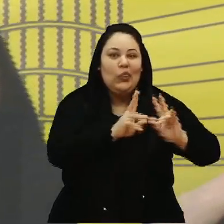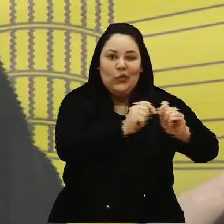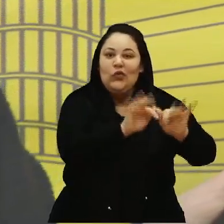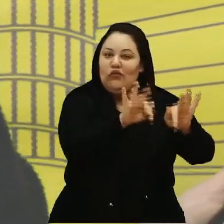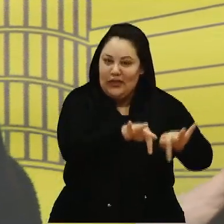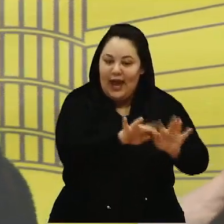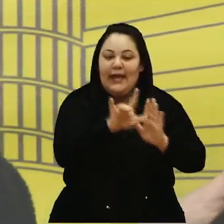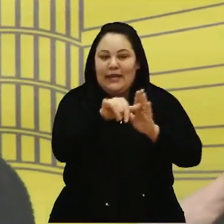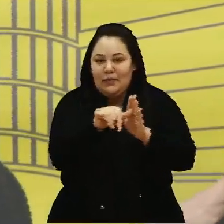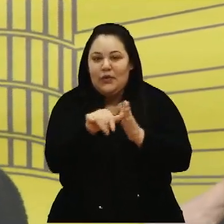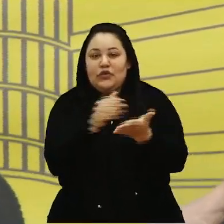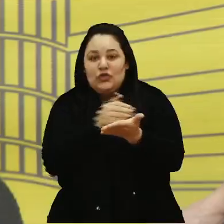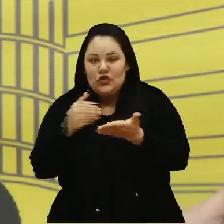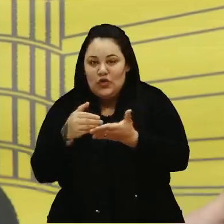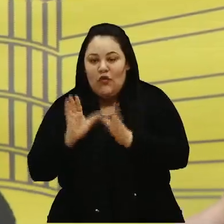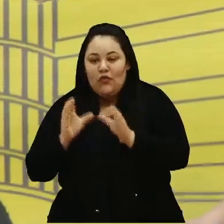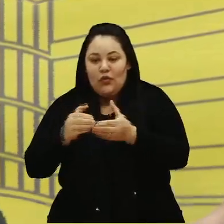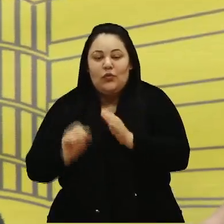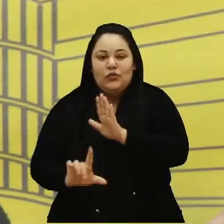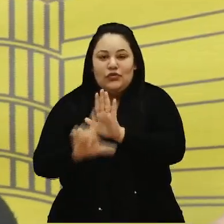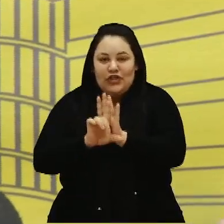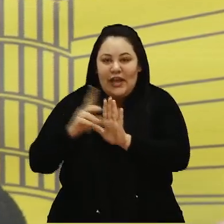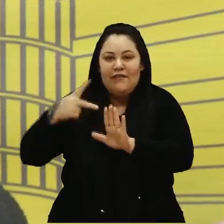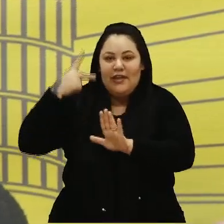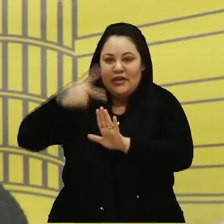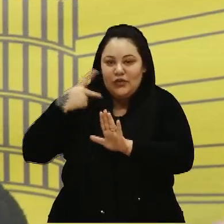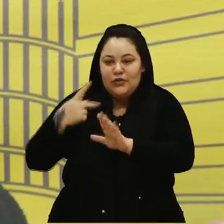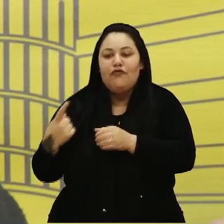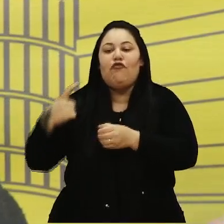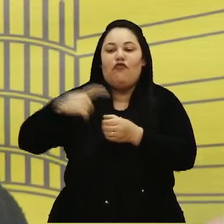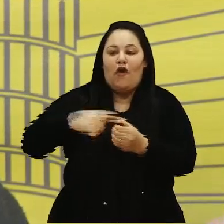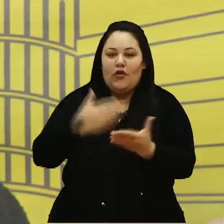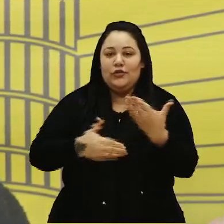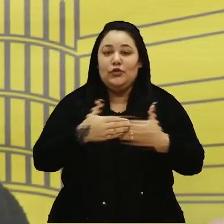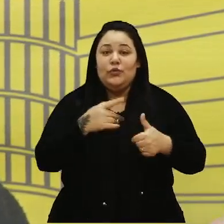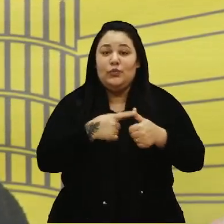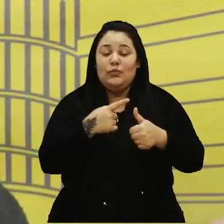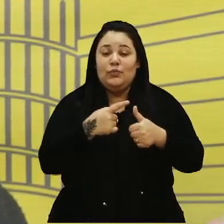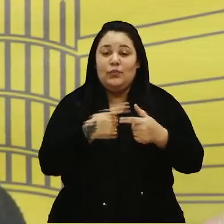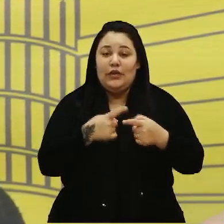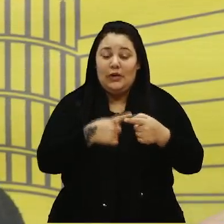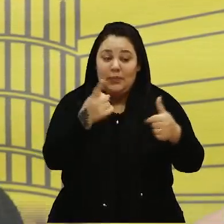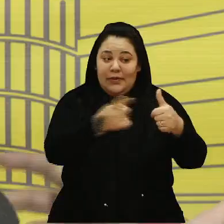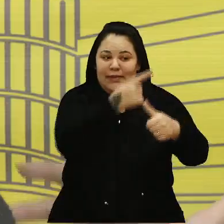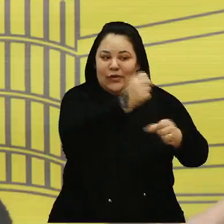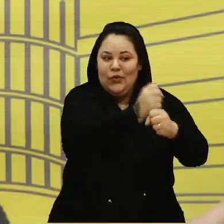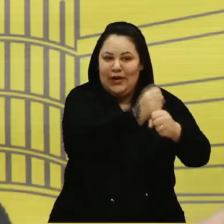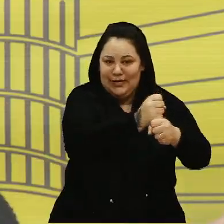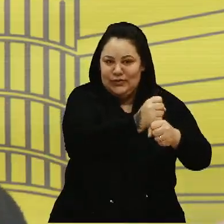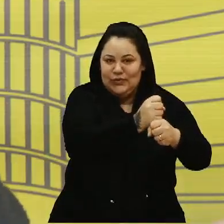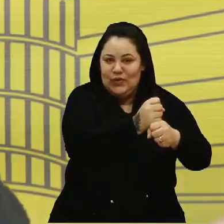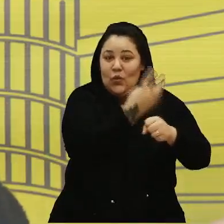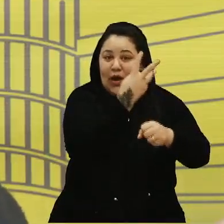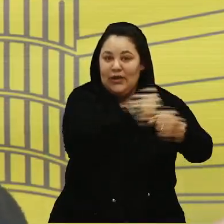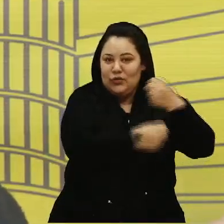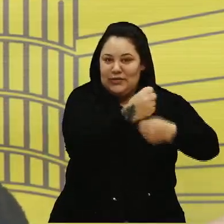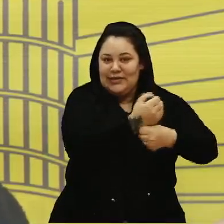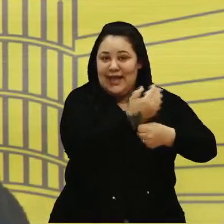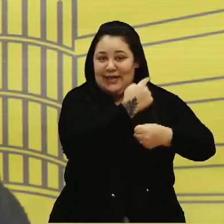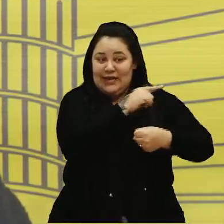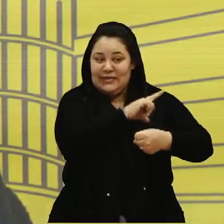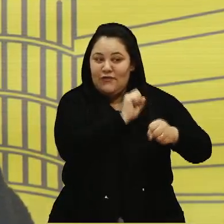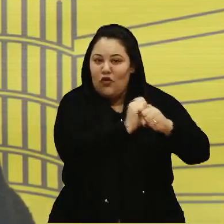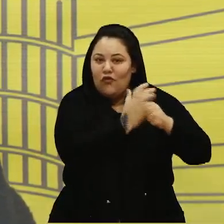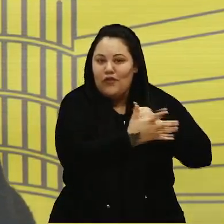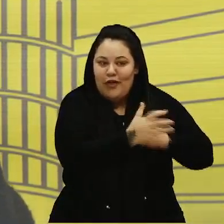está retomando e desde o início, né? O primeiro ano foi de pandemia. Então, como fazer? Como é que a gente chega? Como é que a gente reúne? E aí